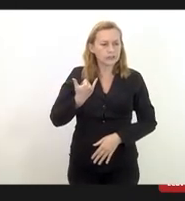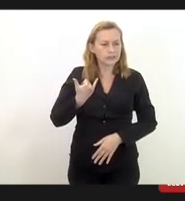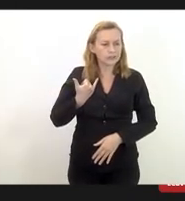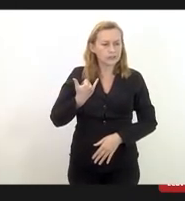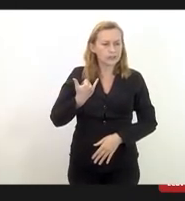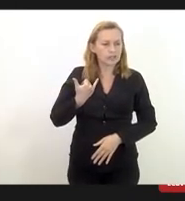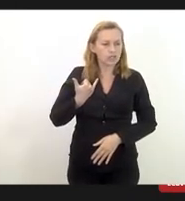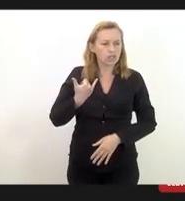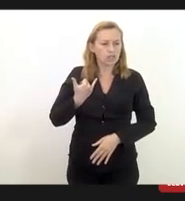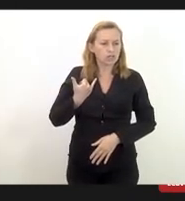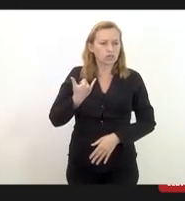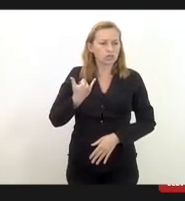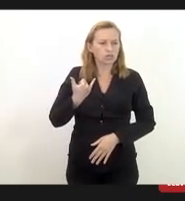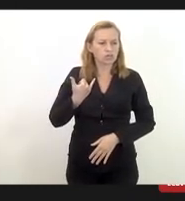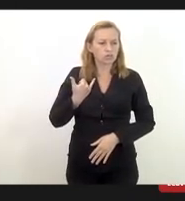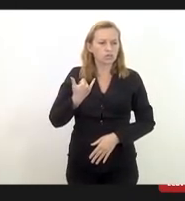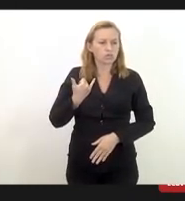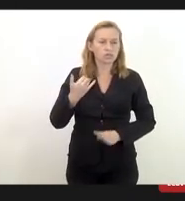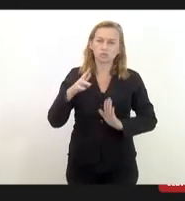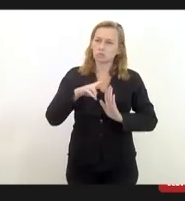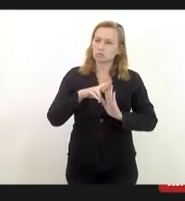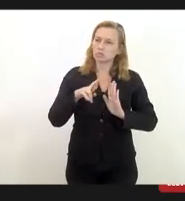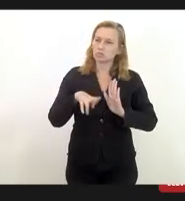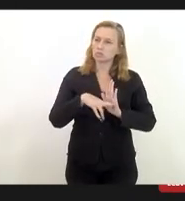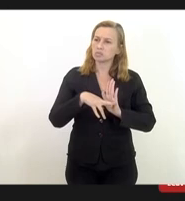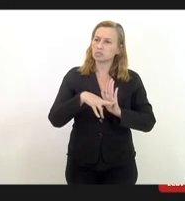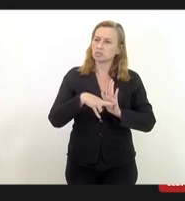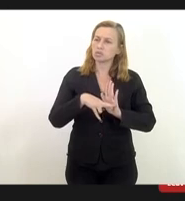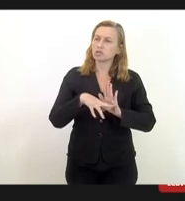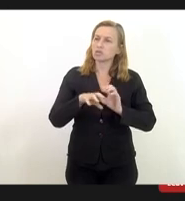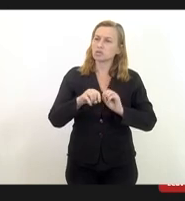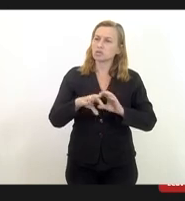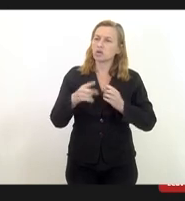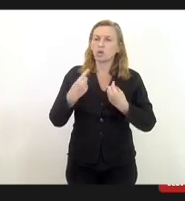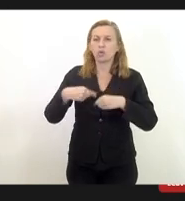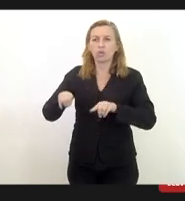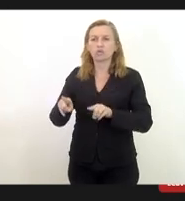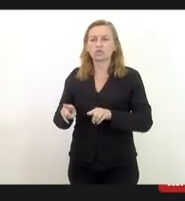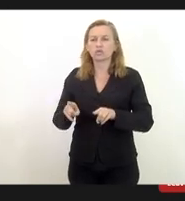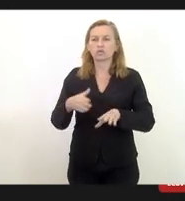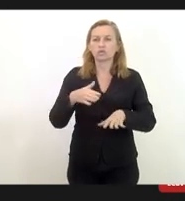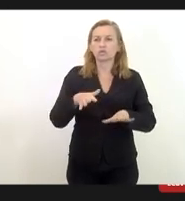essa instrução operacional conjunta de enfrentamento à tuberculose de